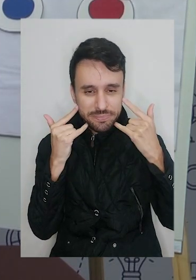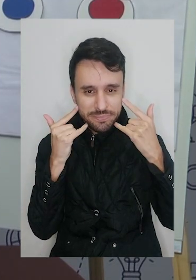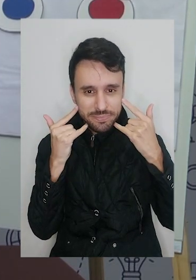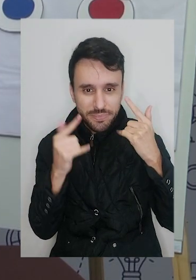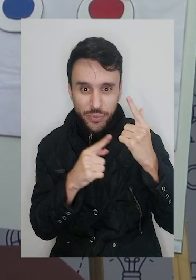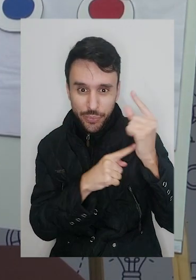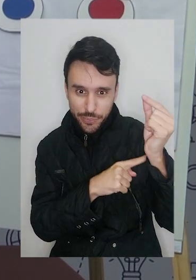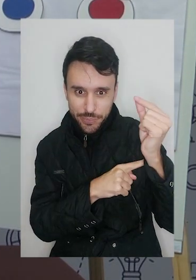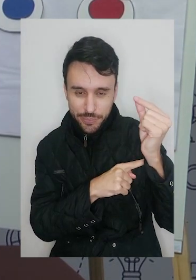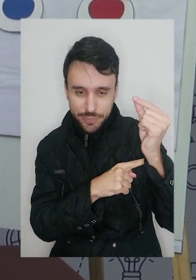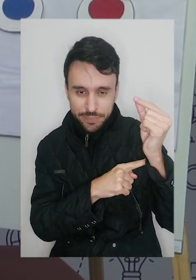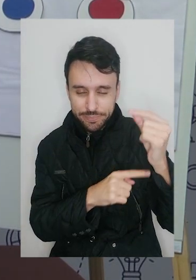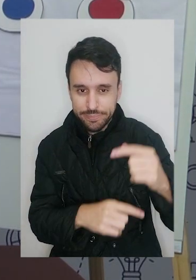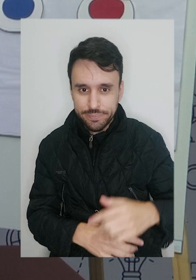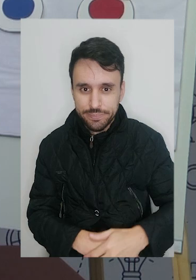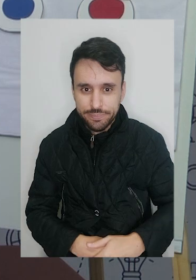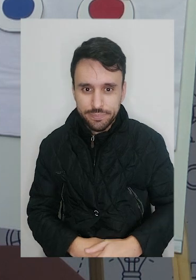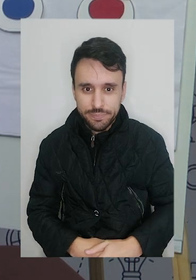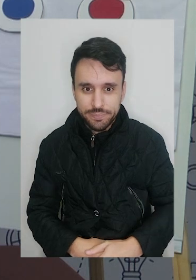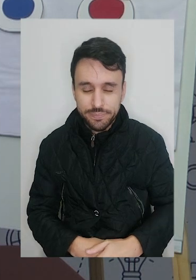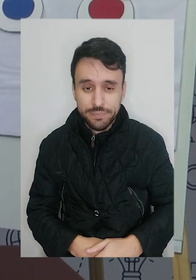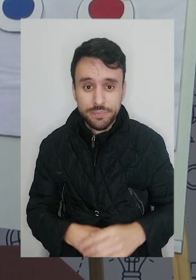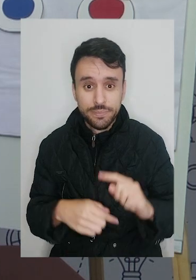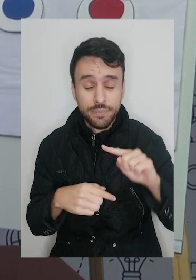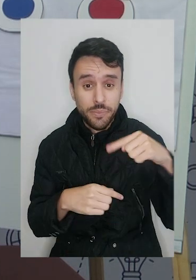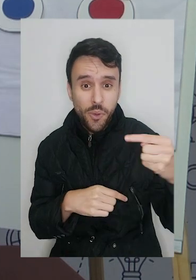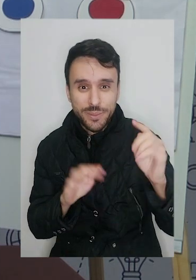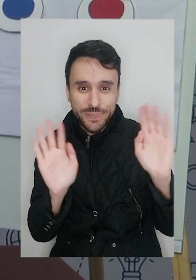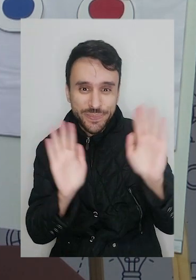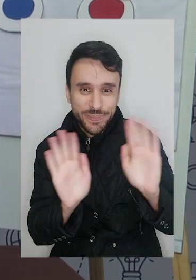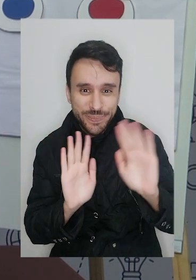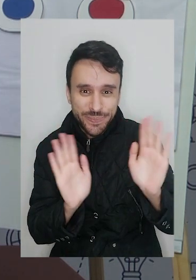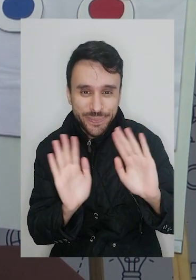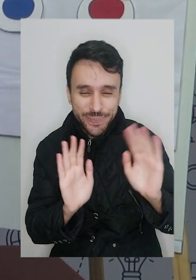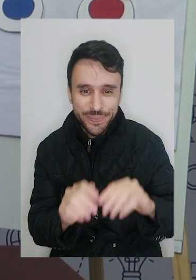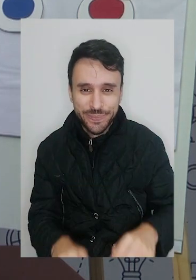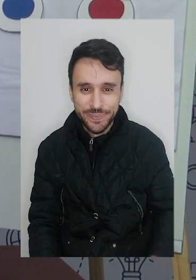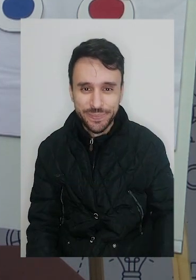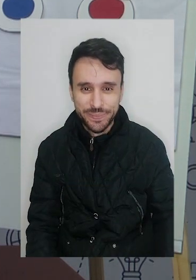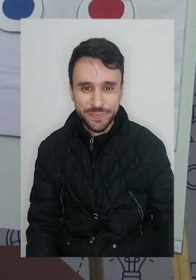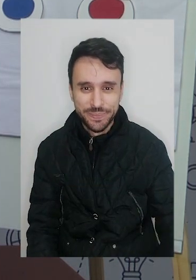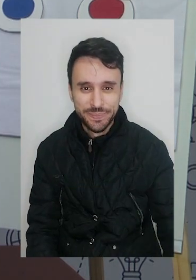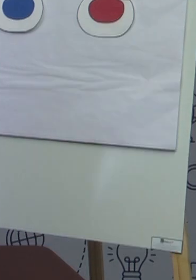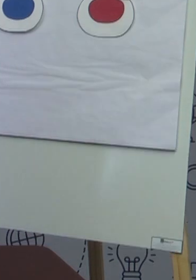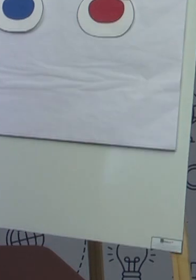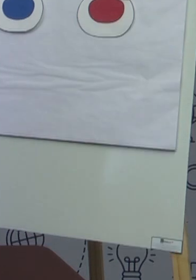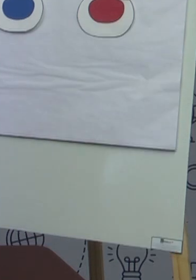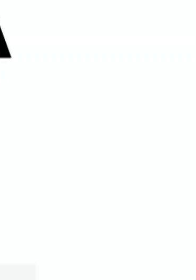sair. Então, até a próxima. Tchau, tchau, estudantes.